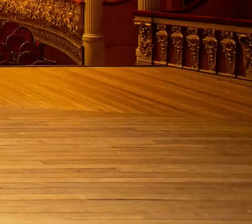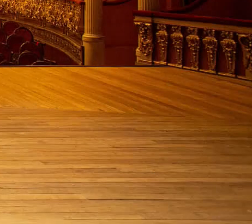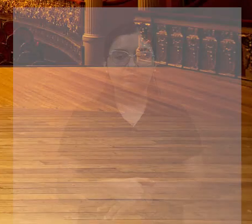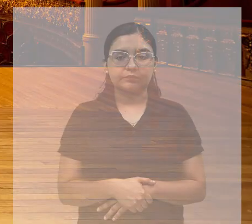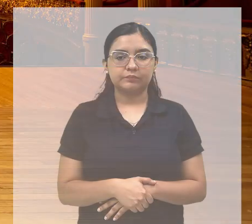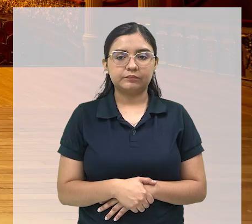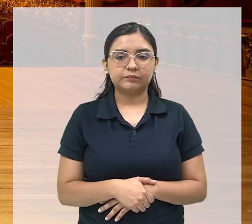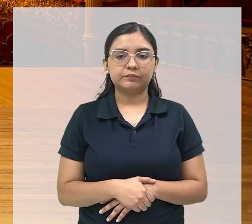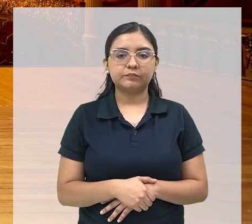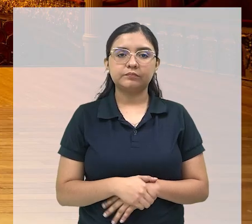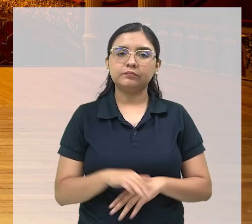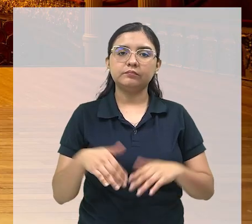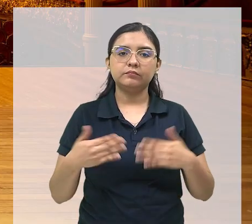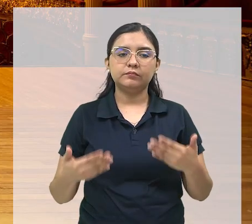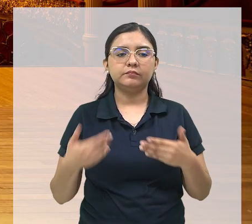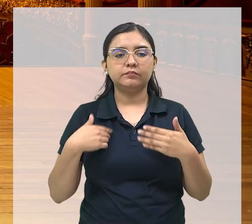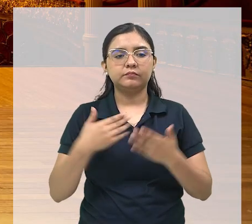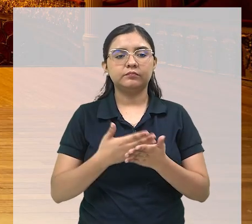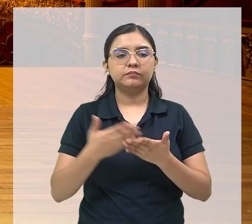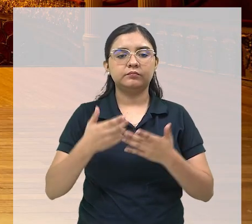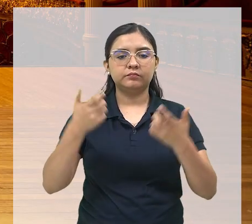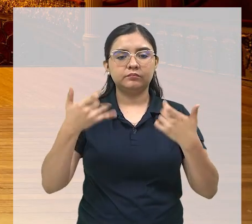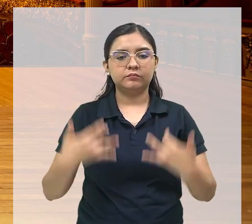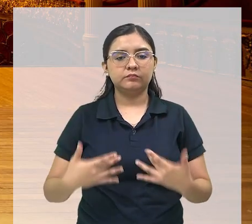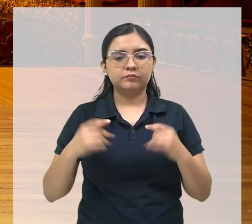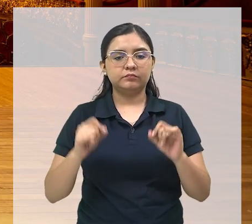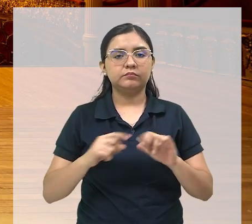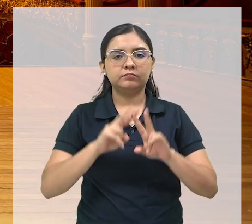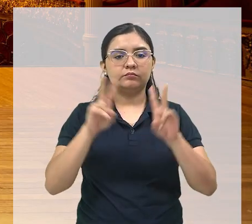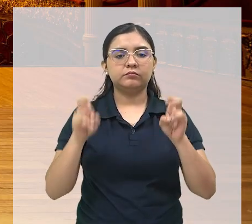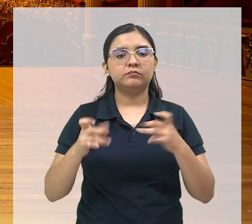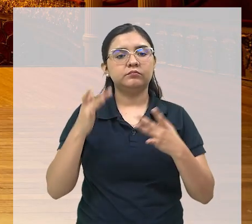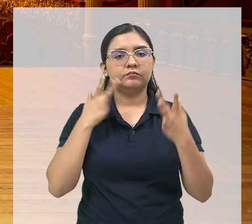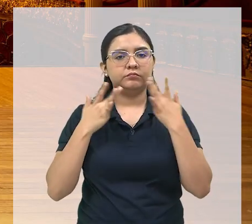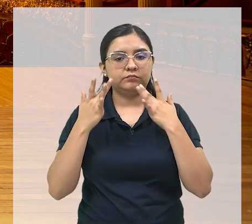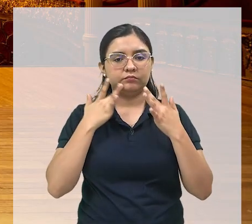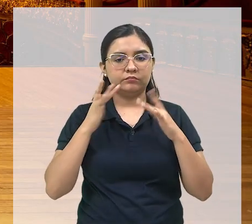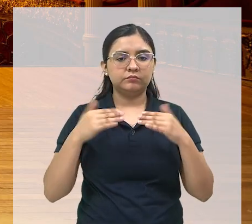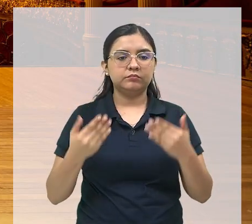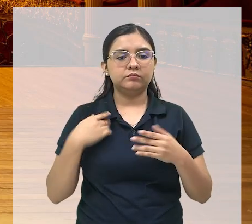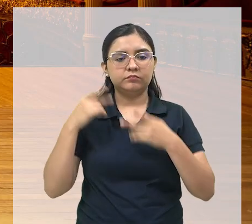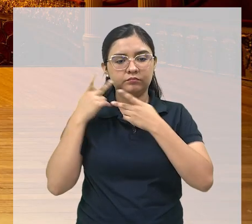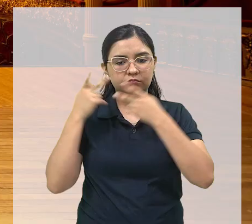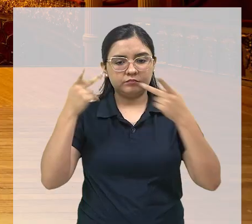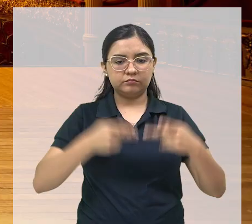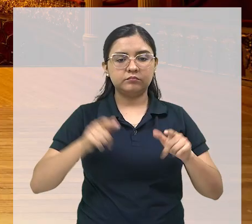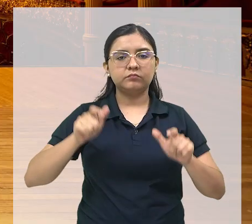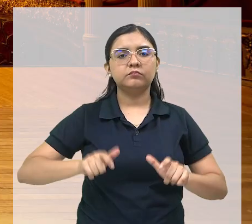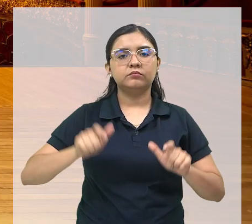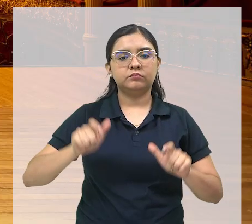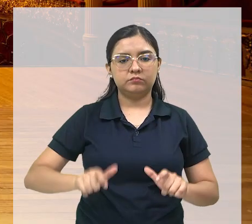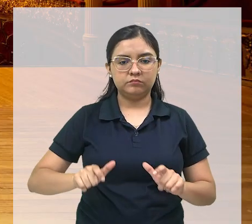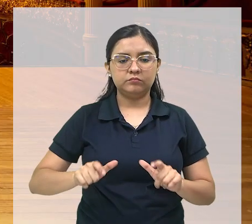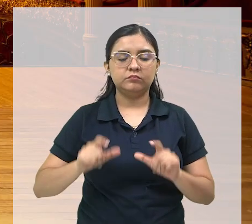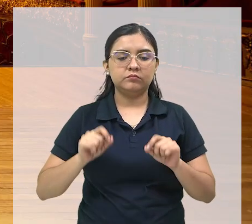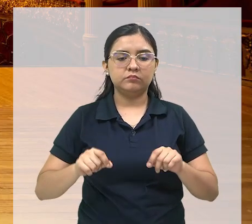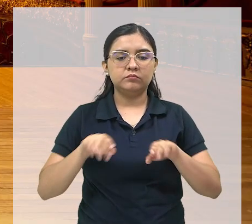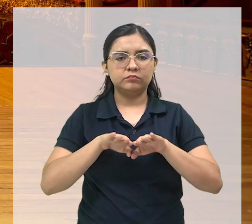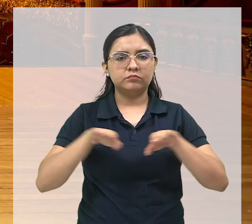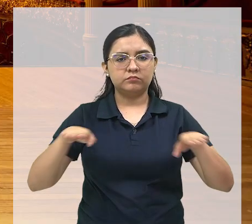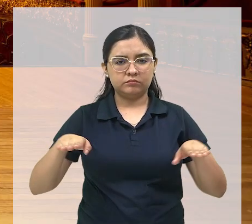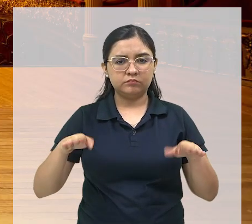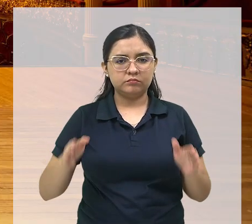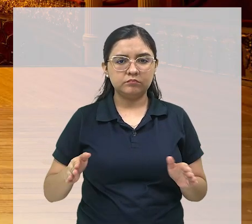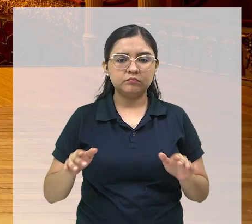Para a gente falar de teatro, então decidimos vir visitar aqui um palco de teatro. E vocês estão